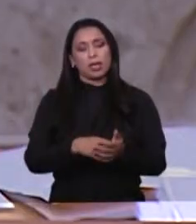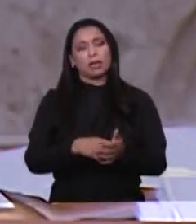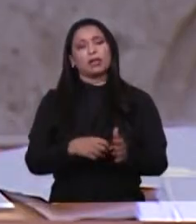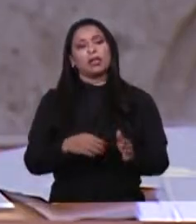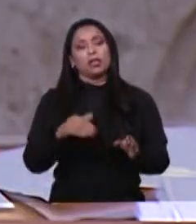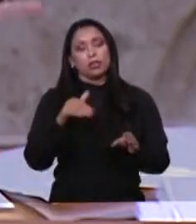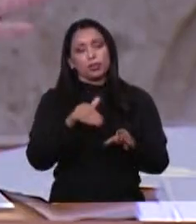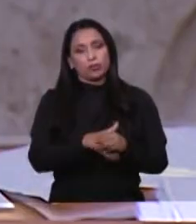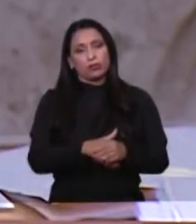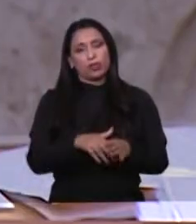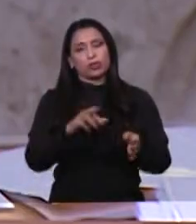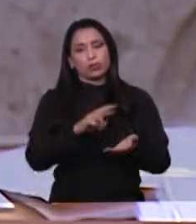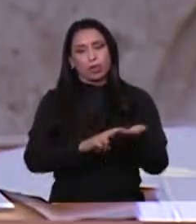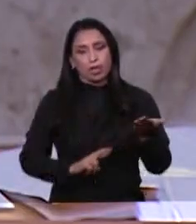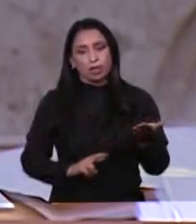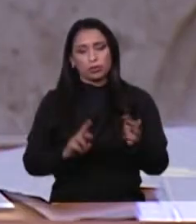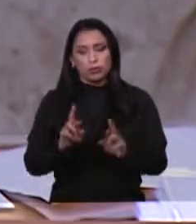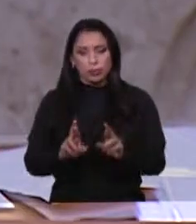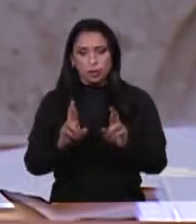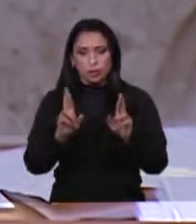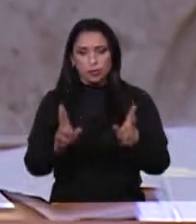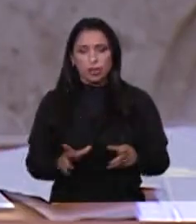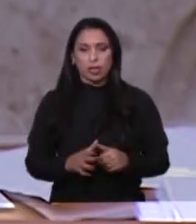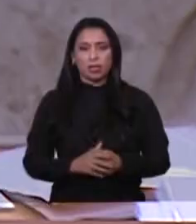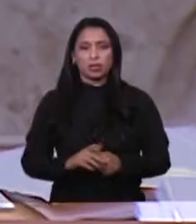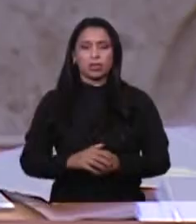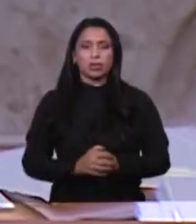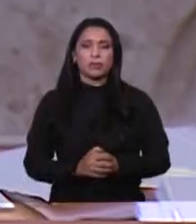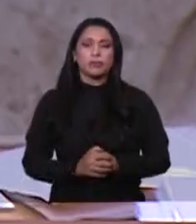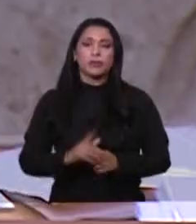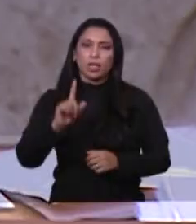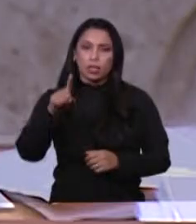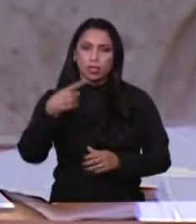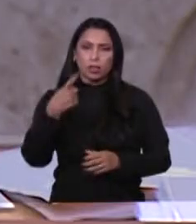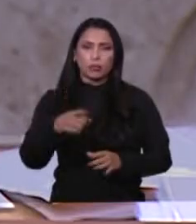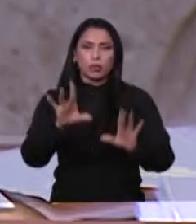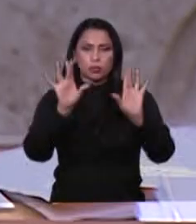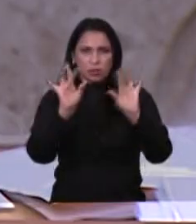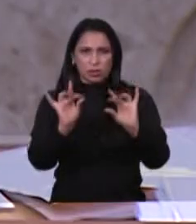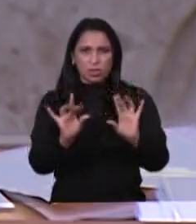proferido, né, que depois faremos registrar na íntegra.